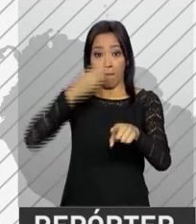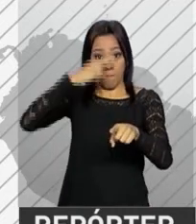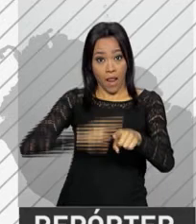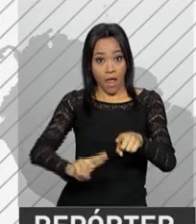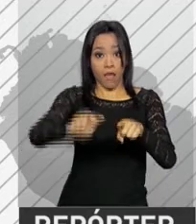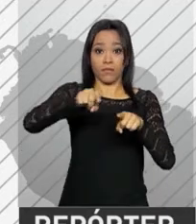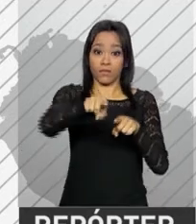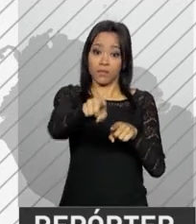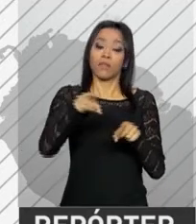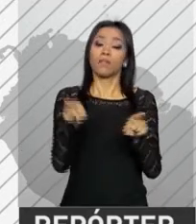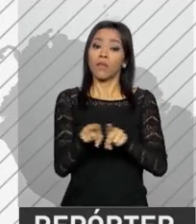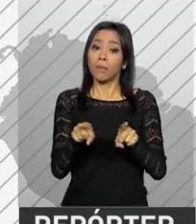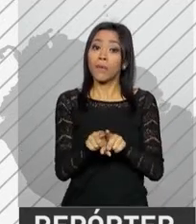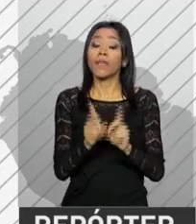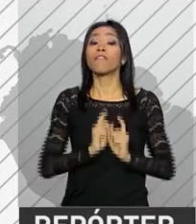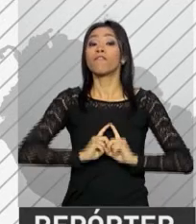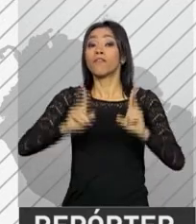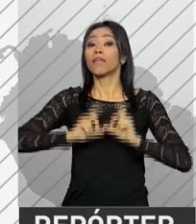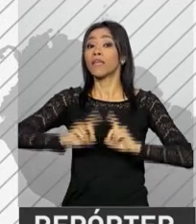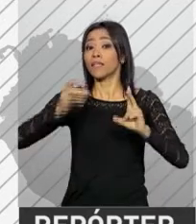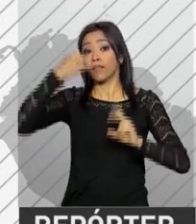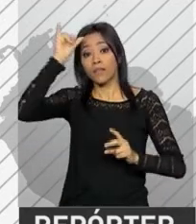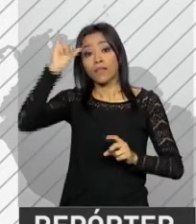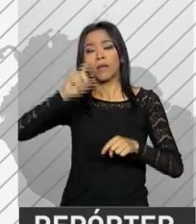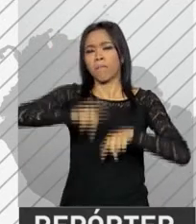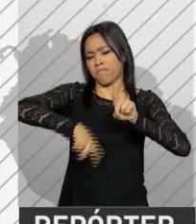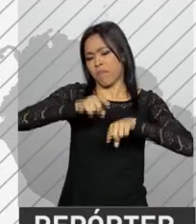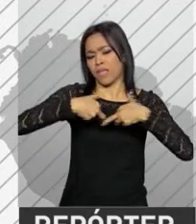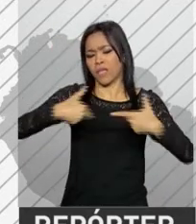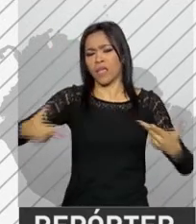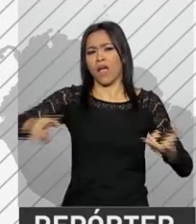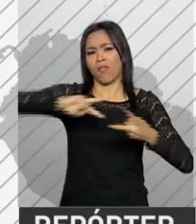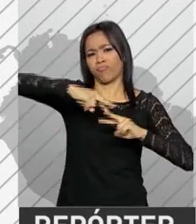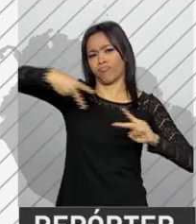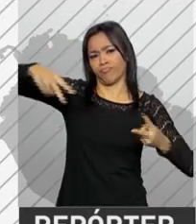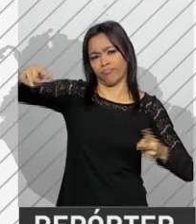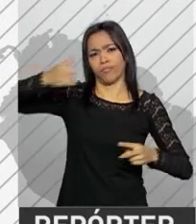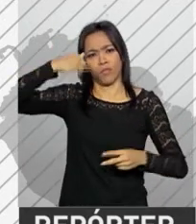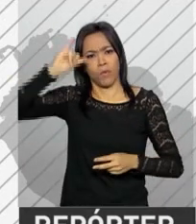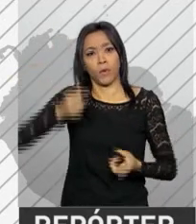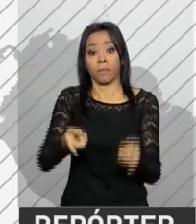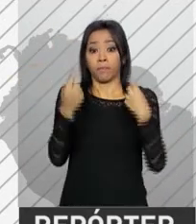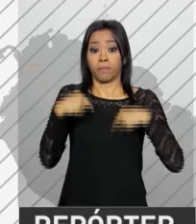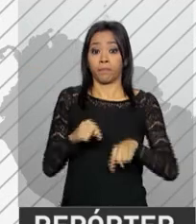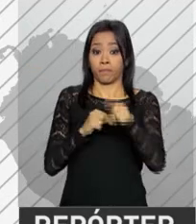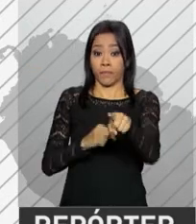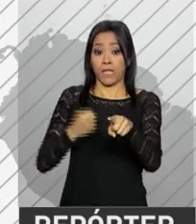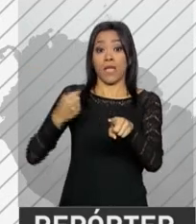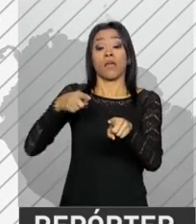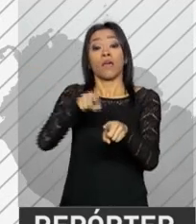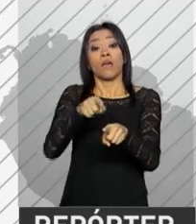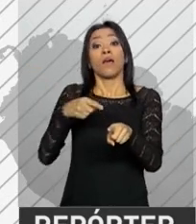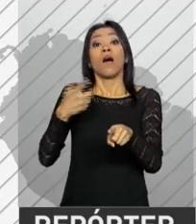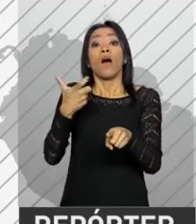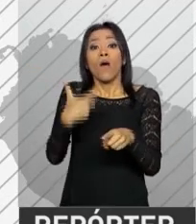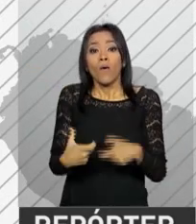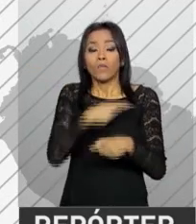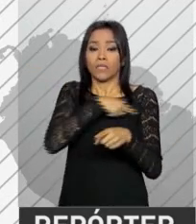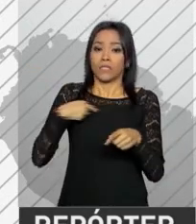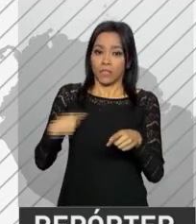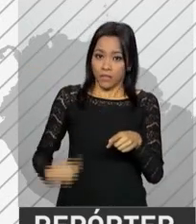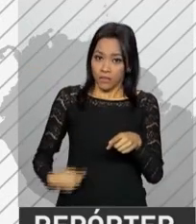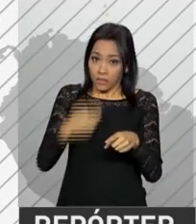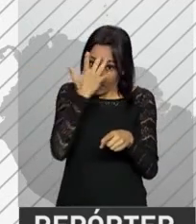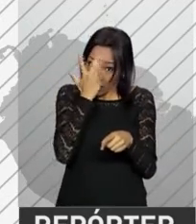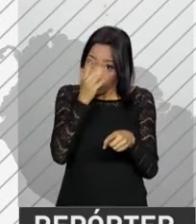conversas para a exportação de gado e carne e material genético bovino na índia empresários brasileiros acertaram a venda